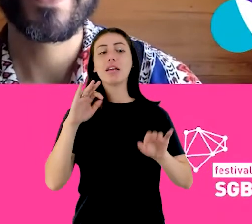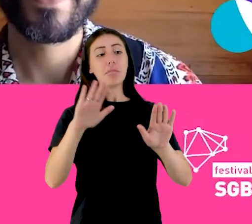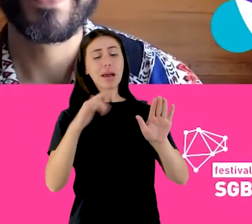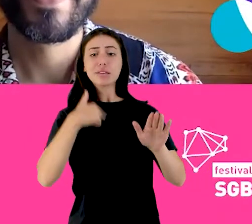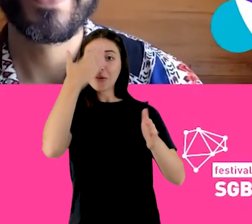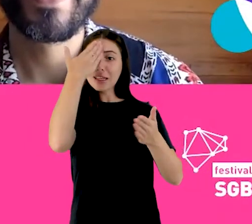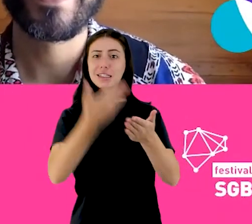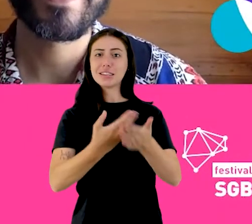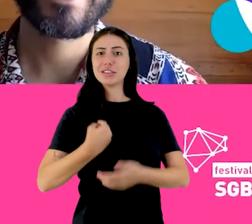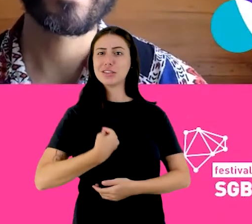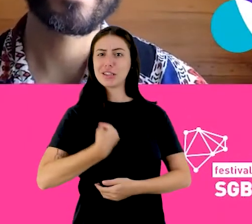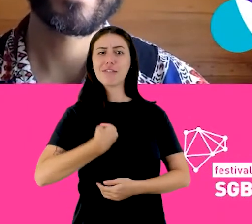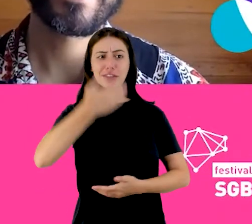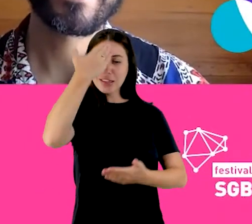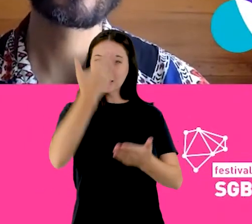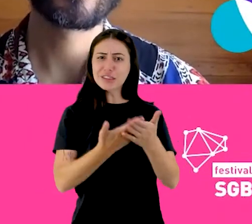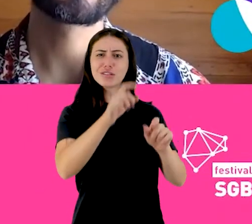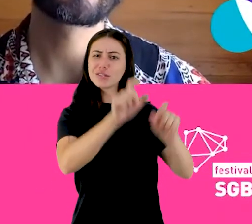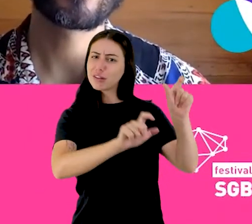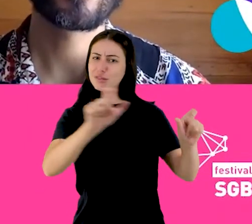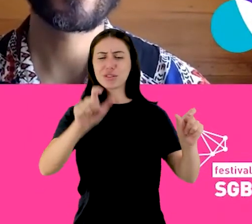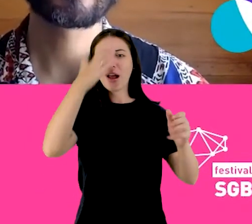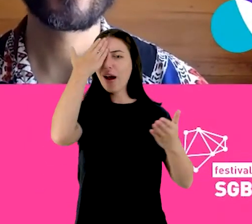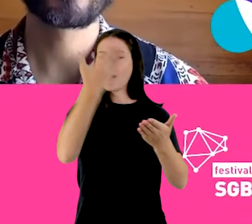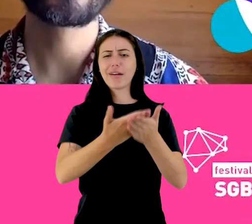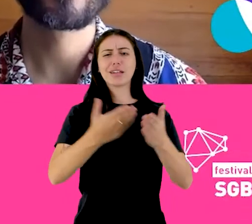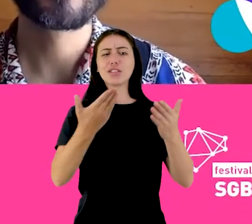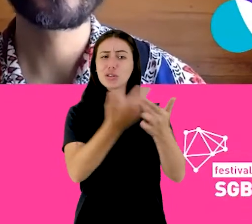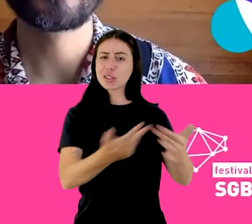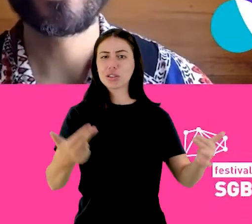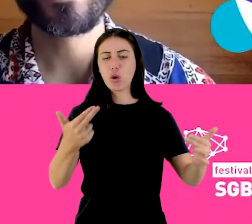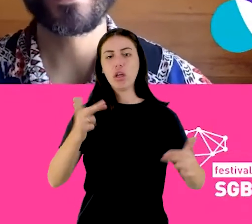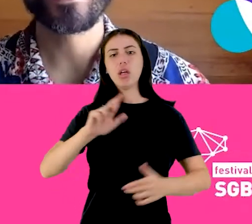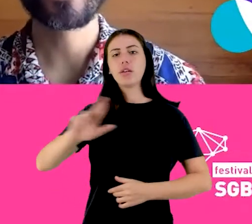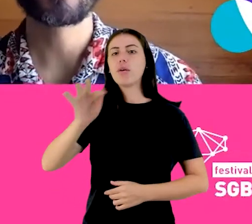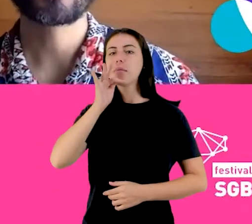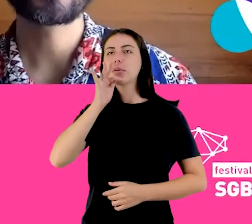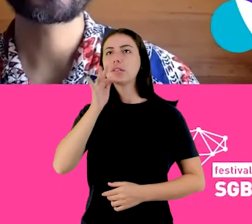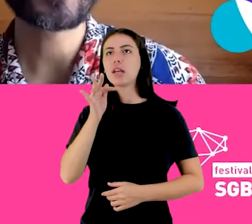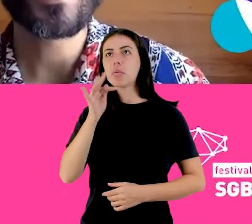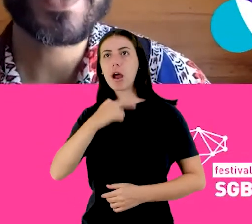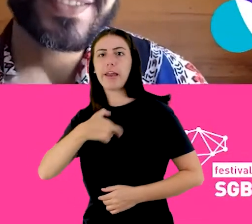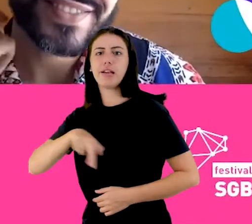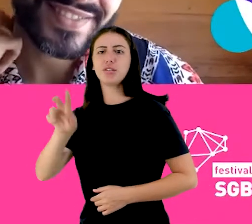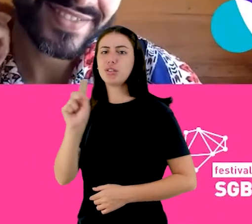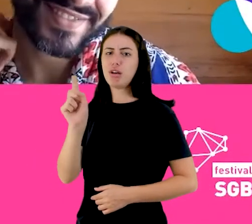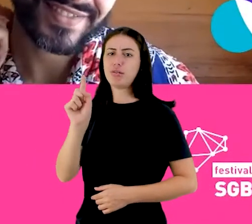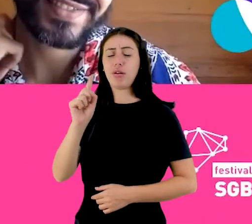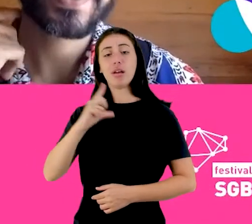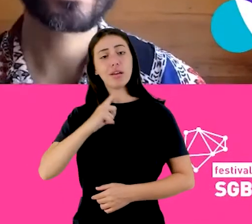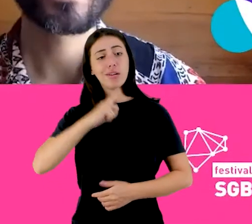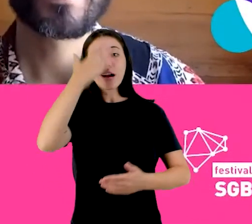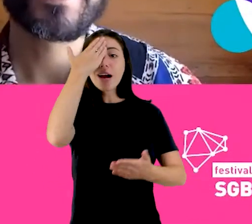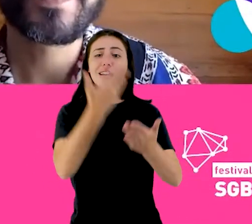um pouco ingênua, mas eu tenho fé nas pessoas, eu tenho fé na vida. Eu sou uma pessoa de fé, né? No sentido não religioso,